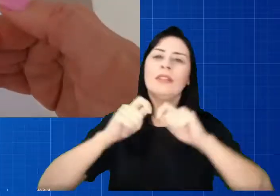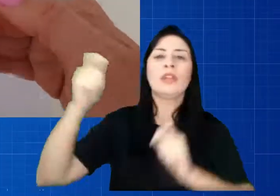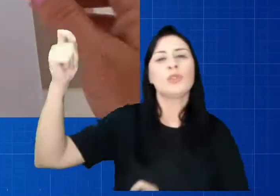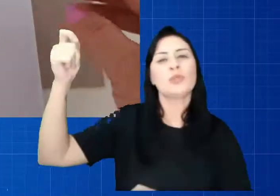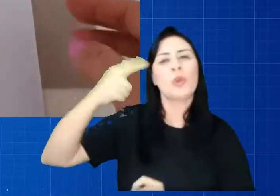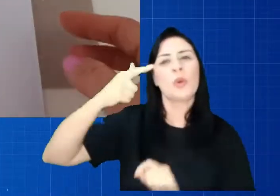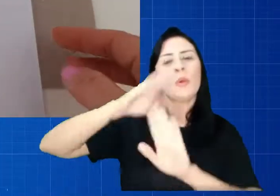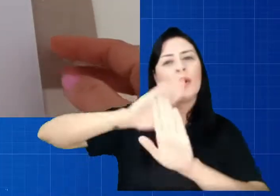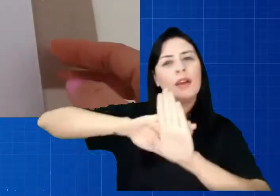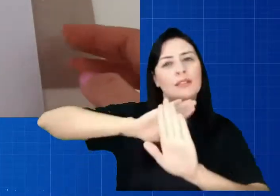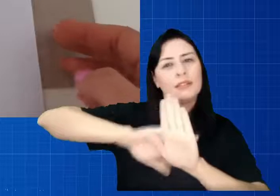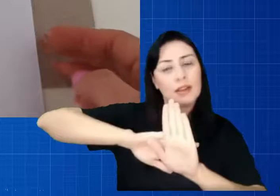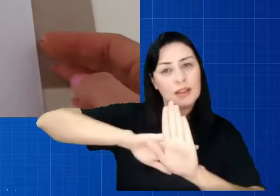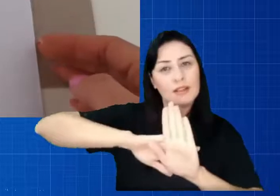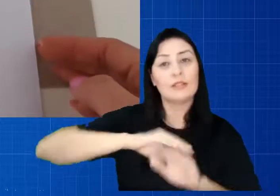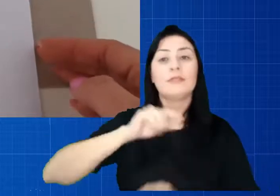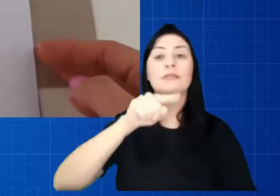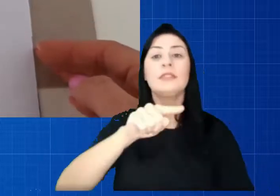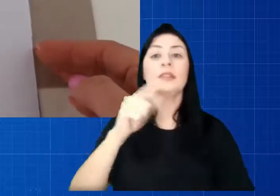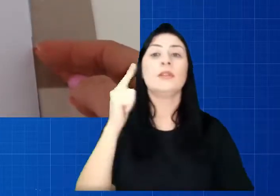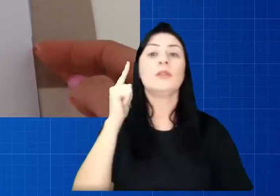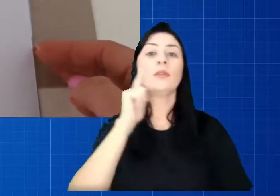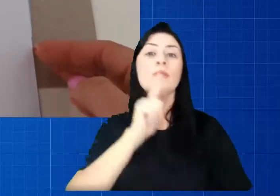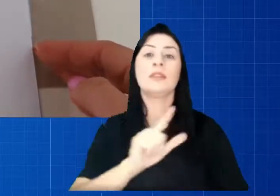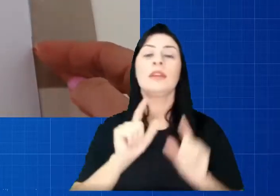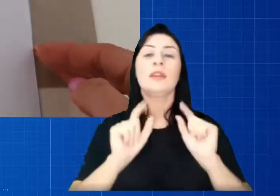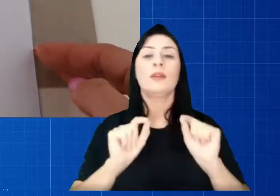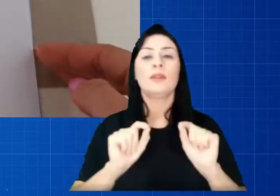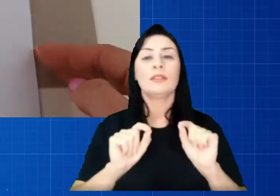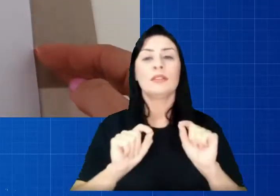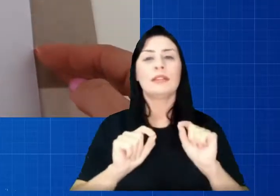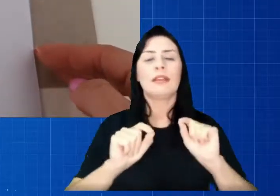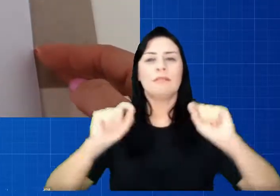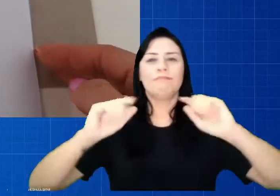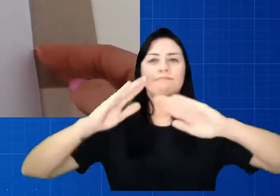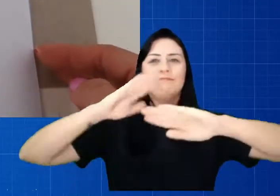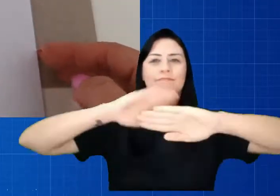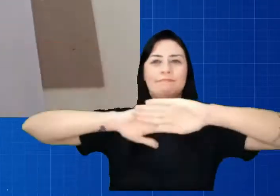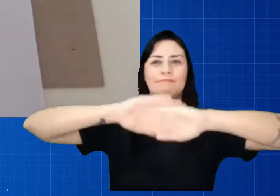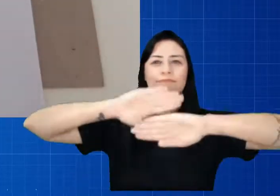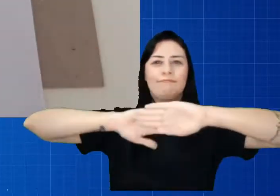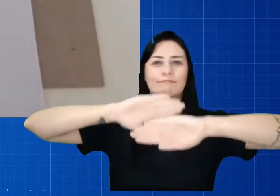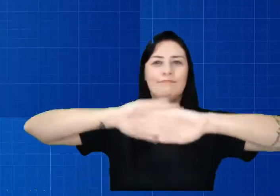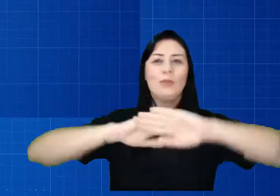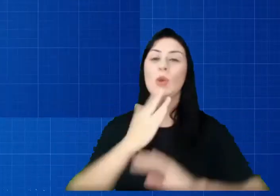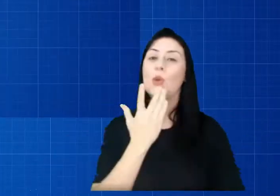paisagem do mar. A gente pode fazer outros modelos com a casinha e com outras formas.